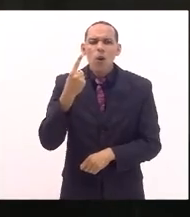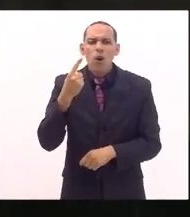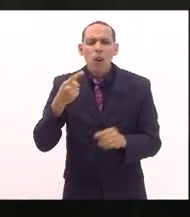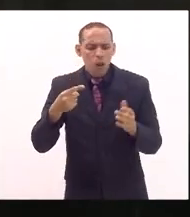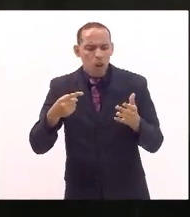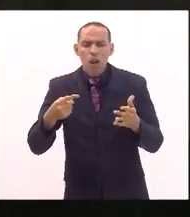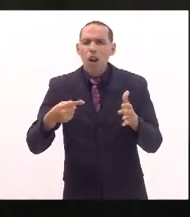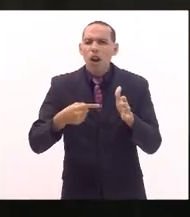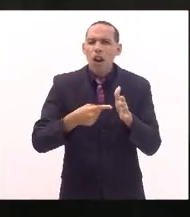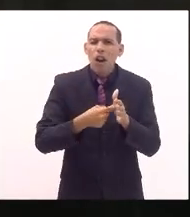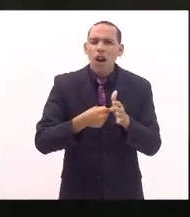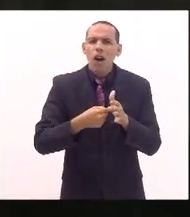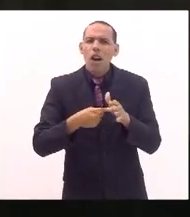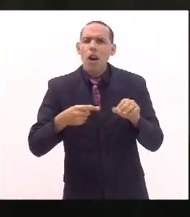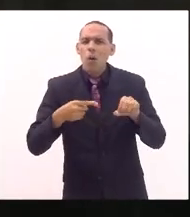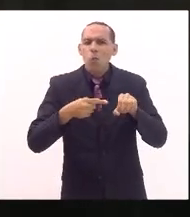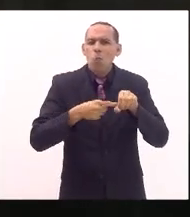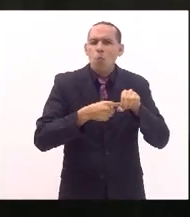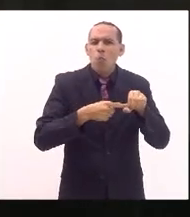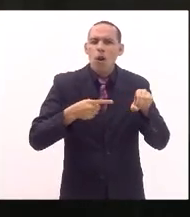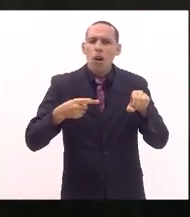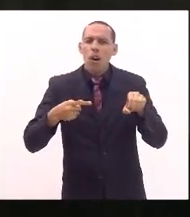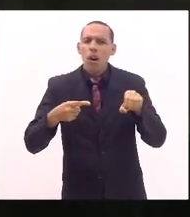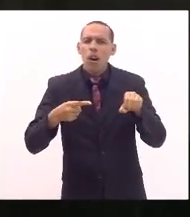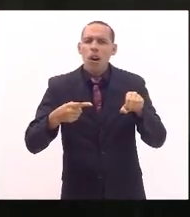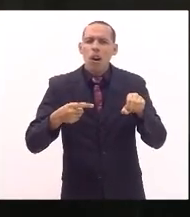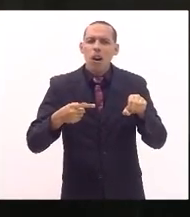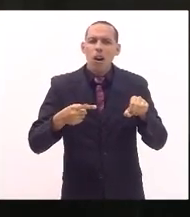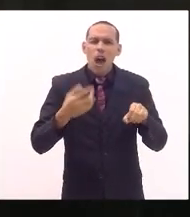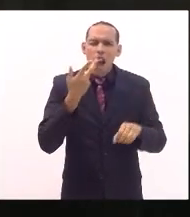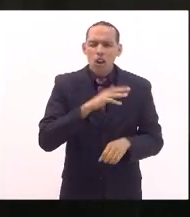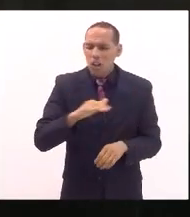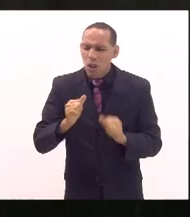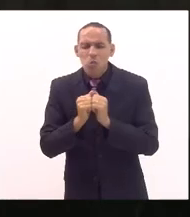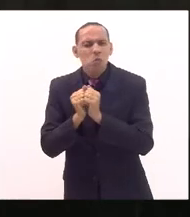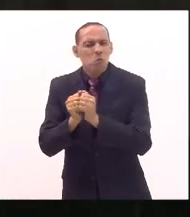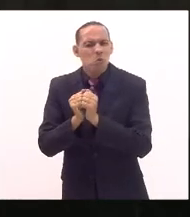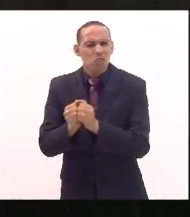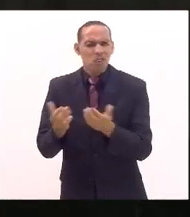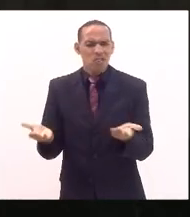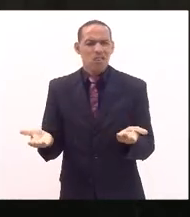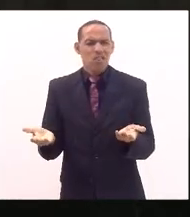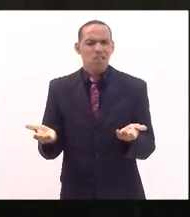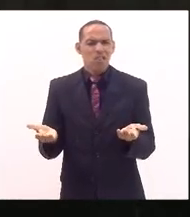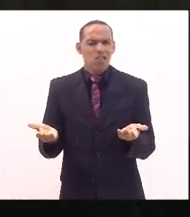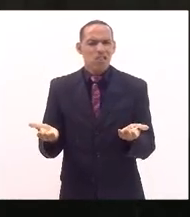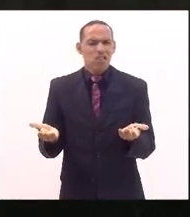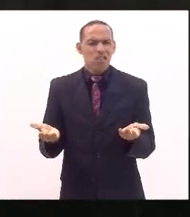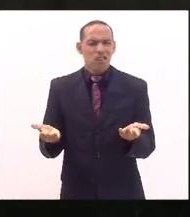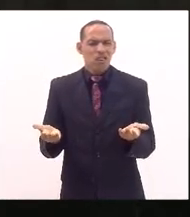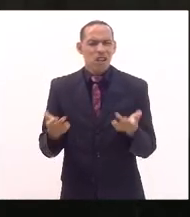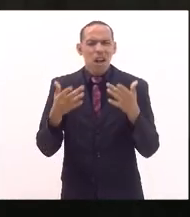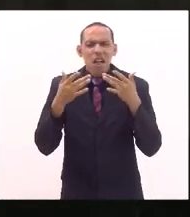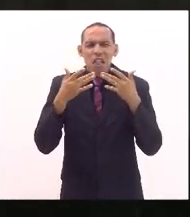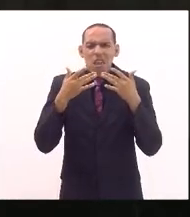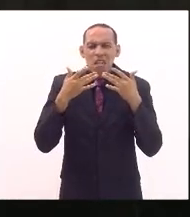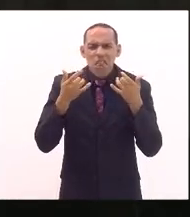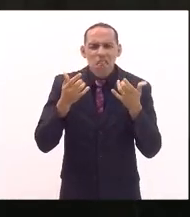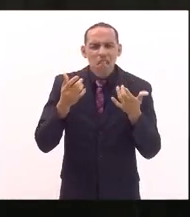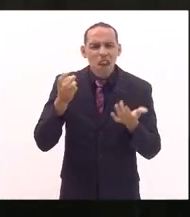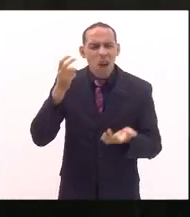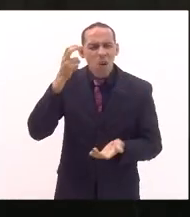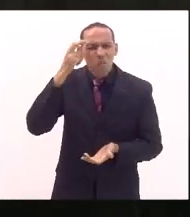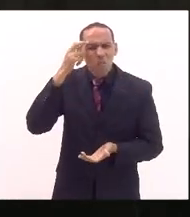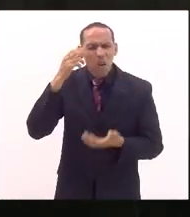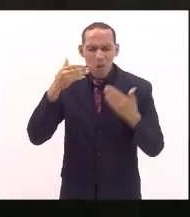do outro com as crianças participando desse ato vai me dizer que isso é manifestação cultural isso é